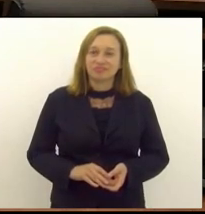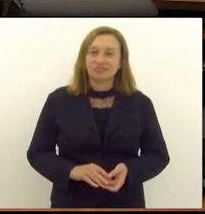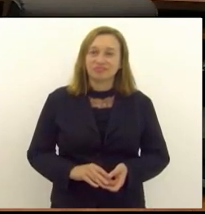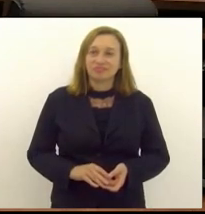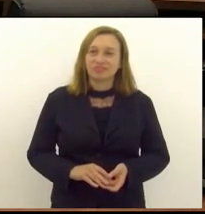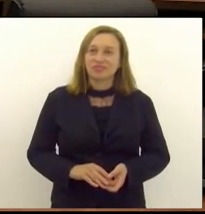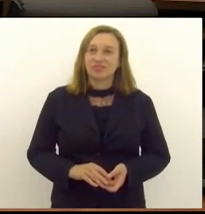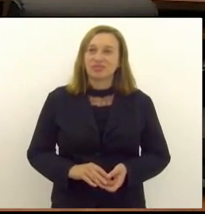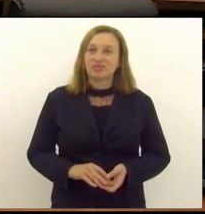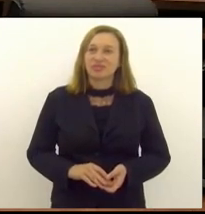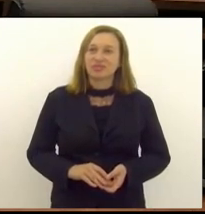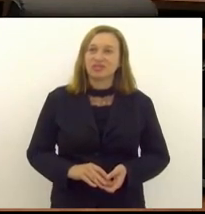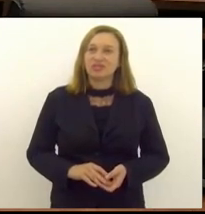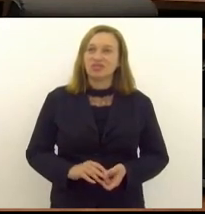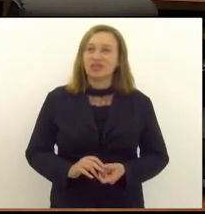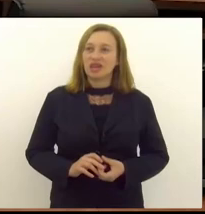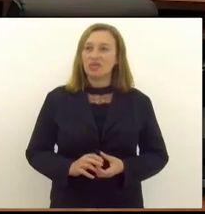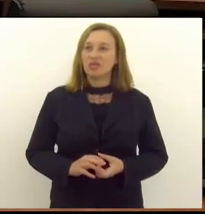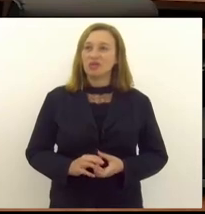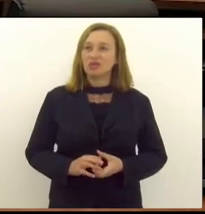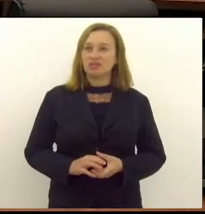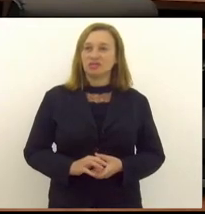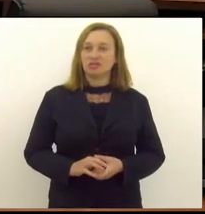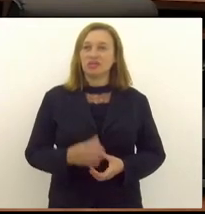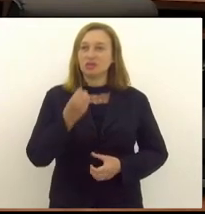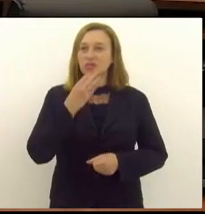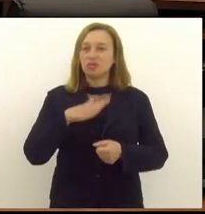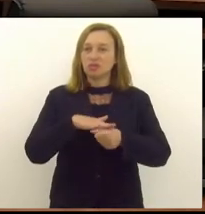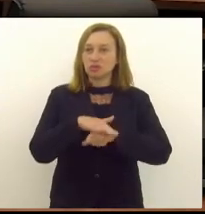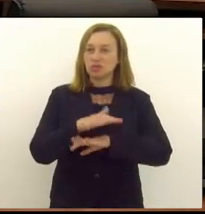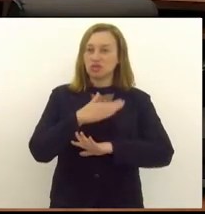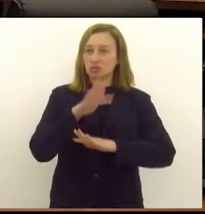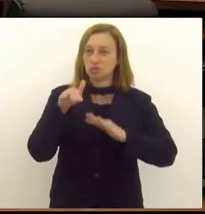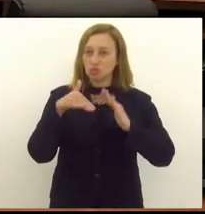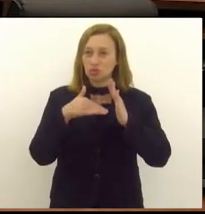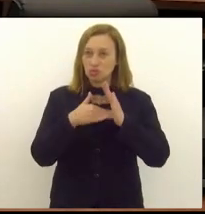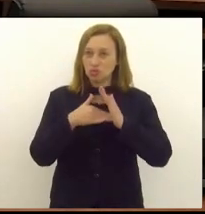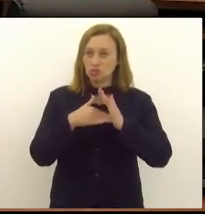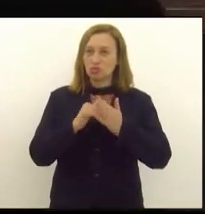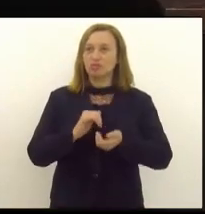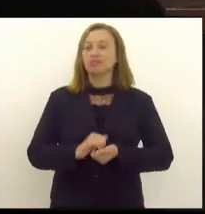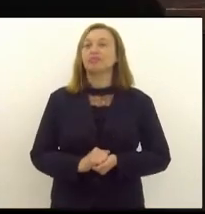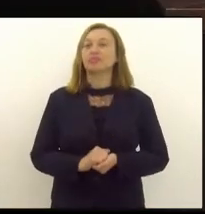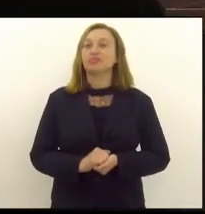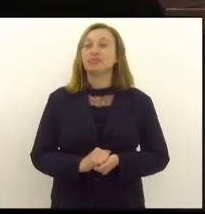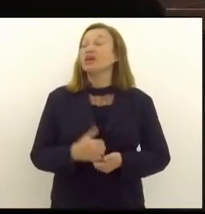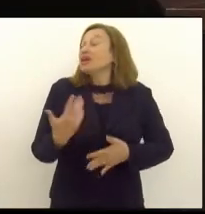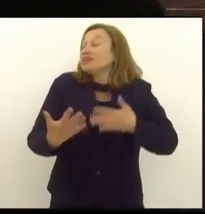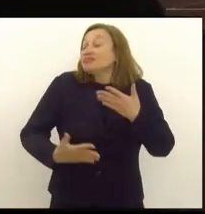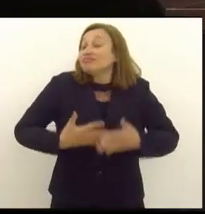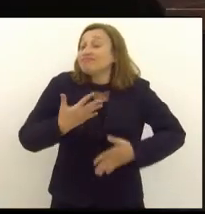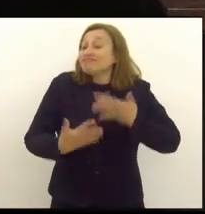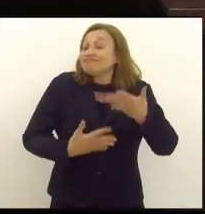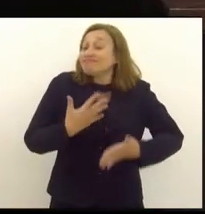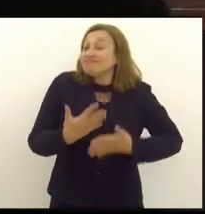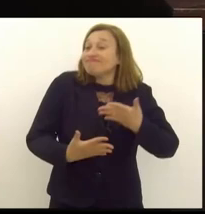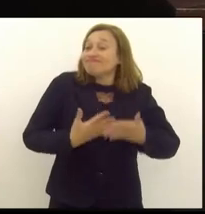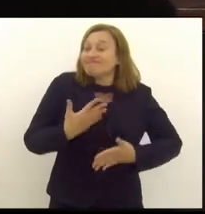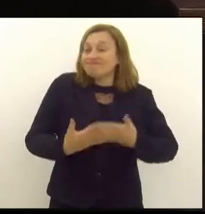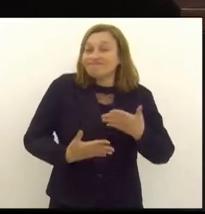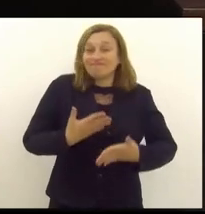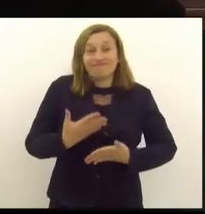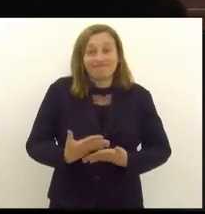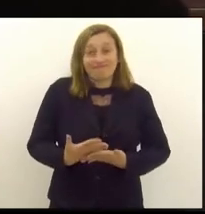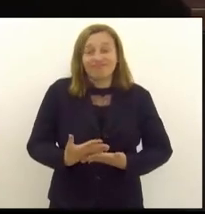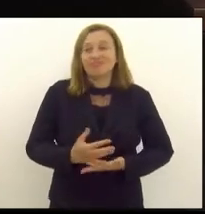Boa noite a todos. É com muita honra que